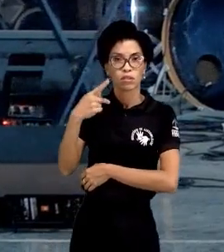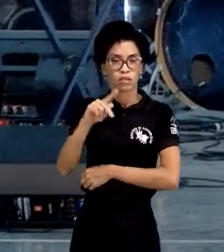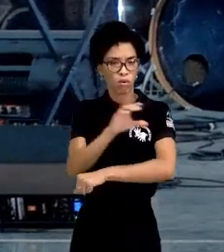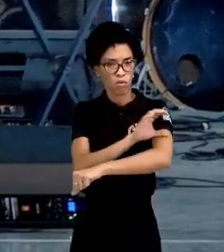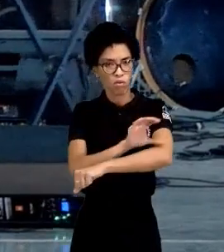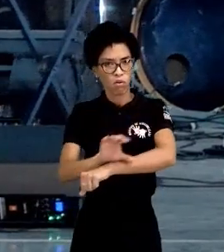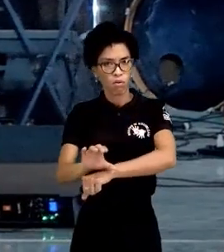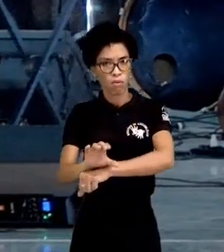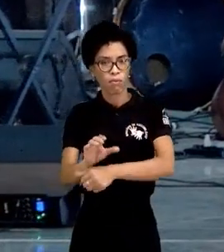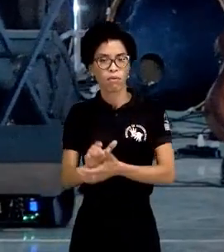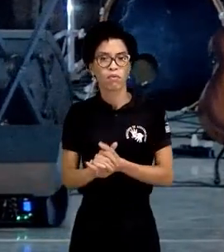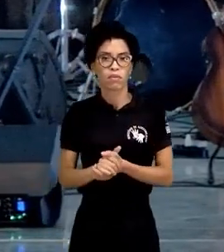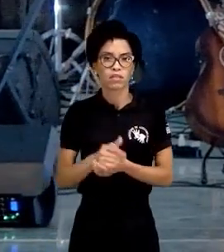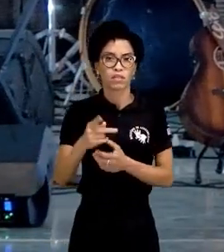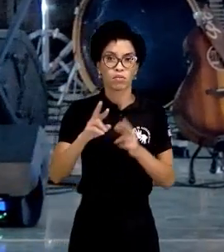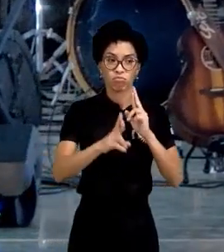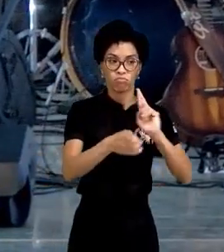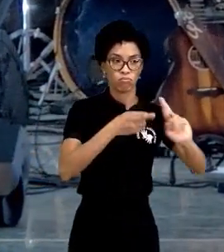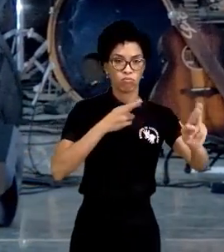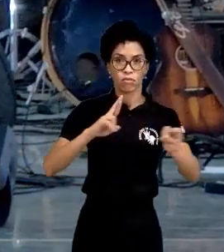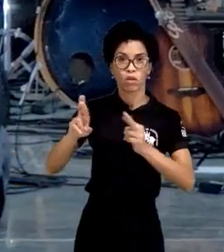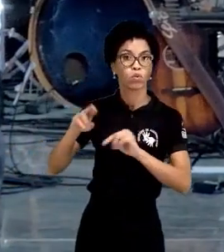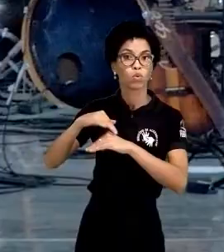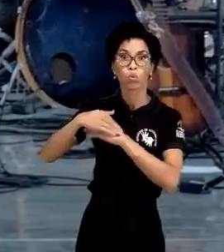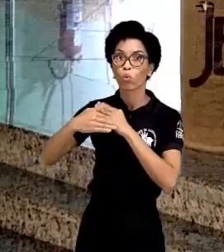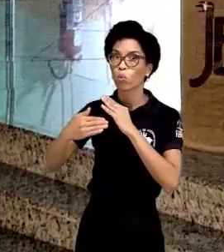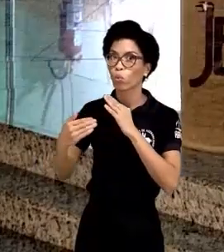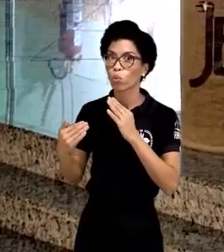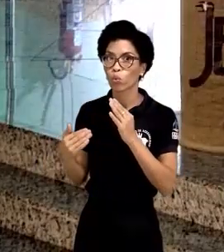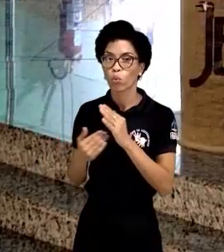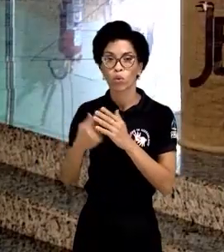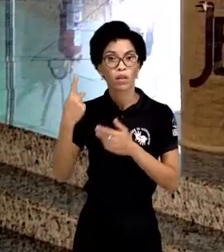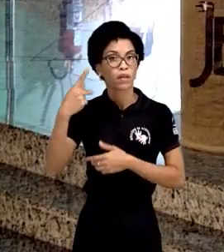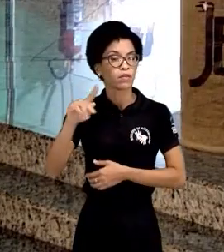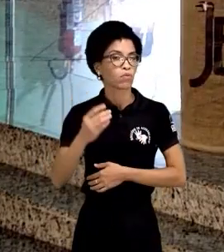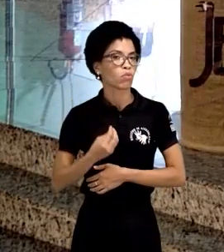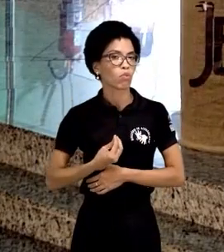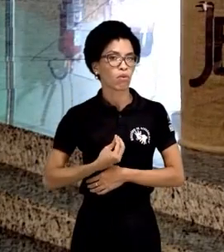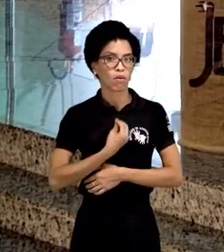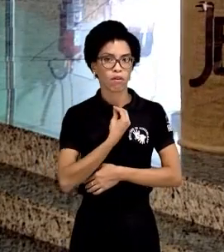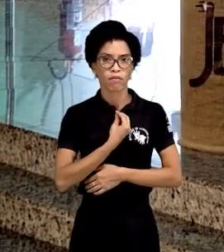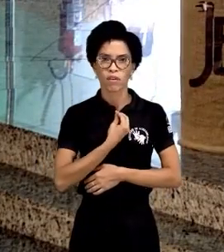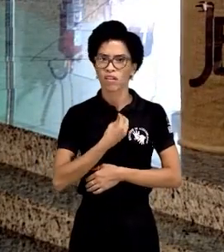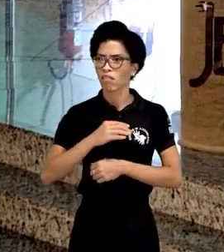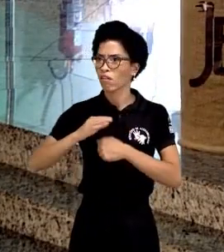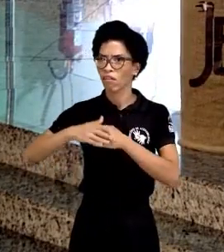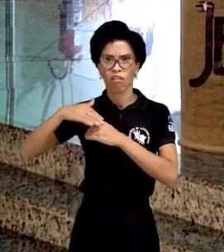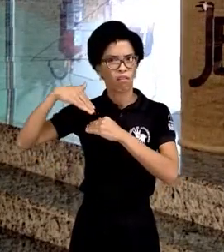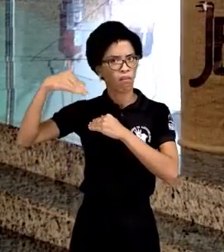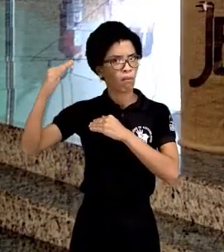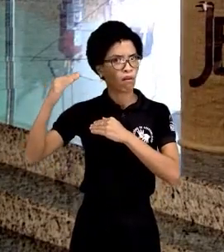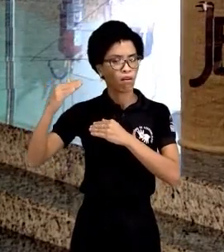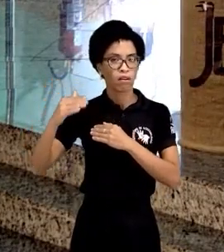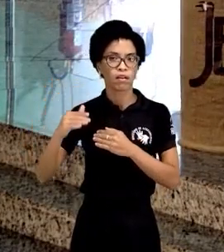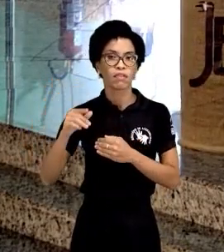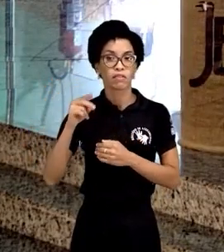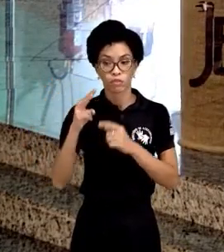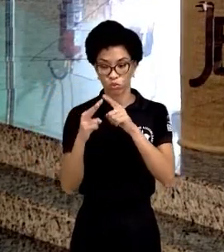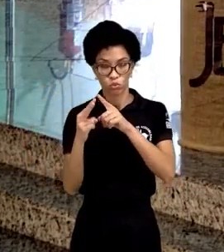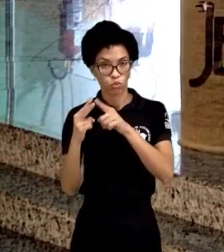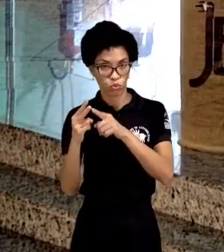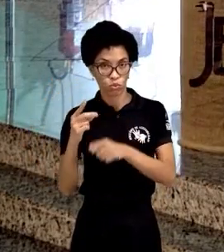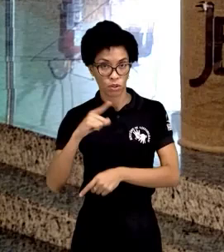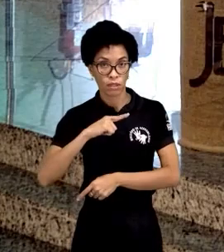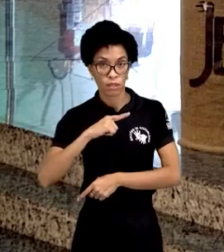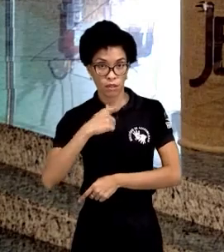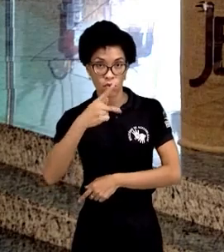jornada de vida e muito mais. Eles estando presentes na sua vida, eles vão promover mudança na vida de